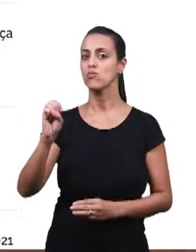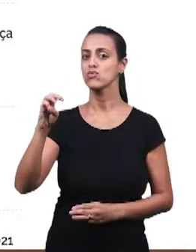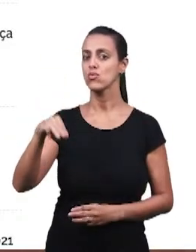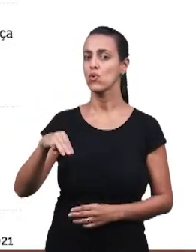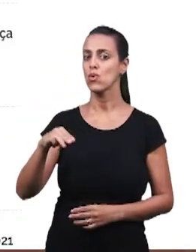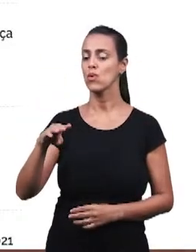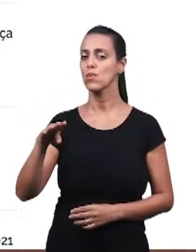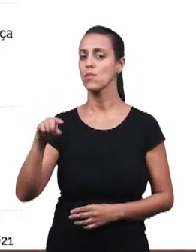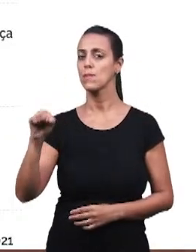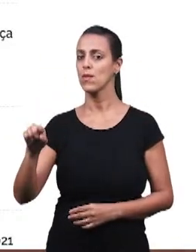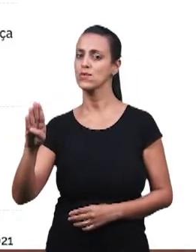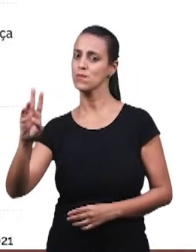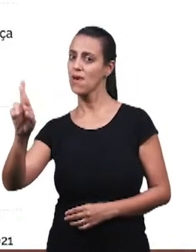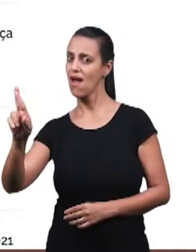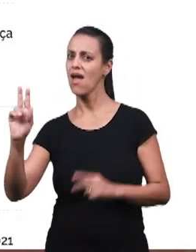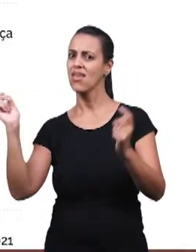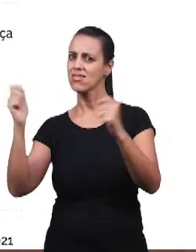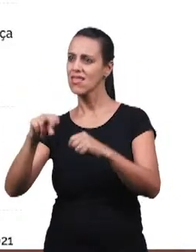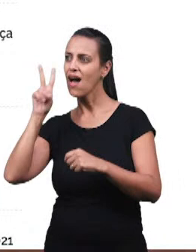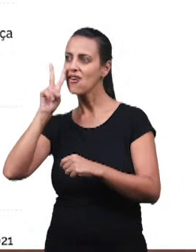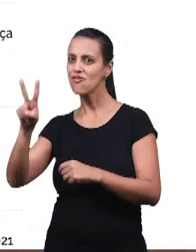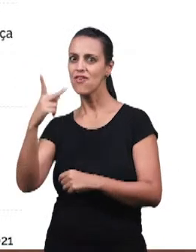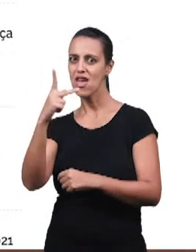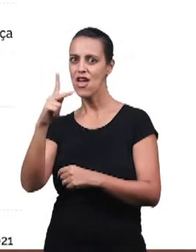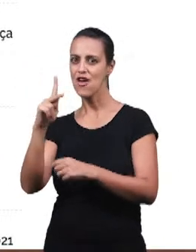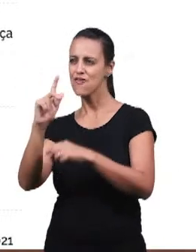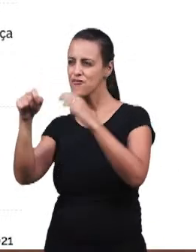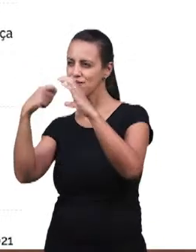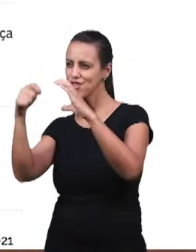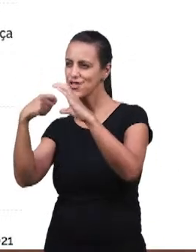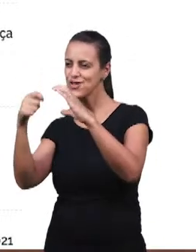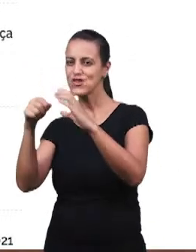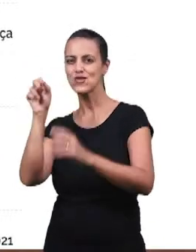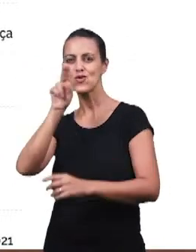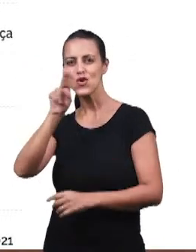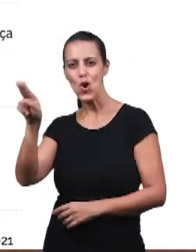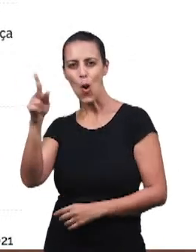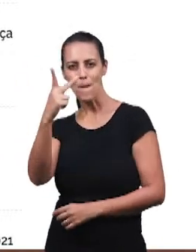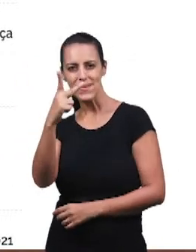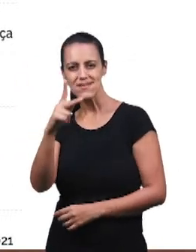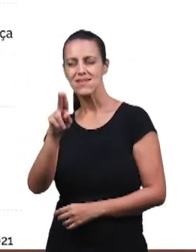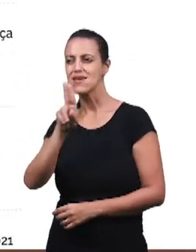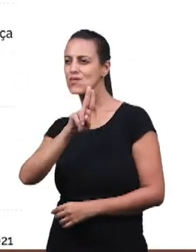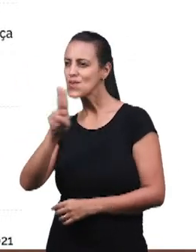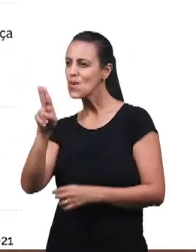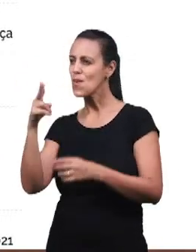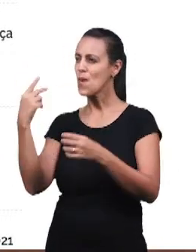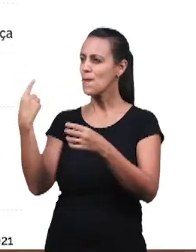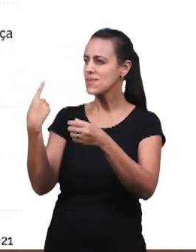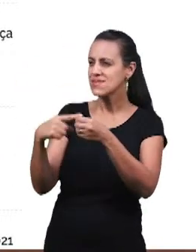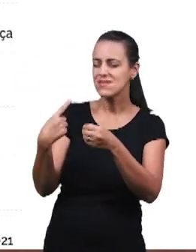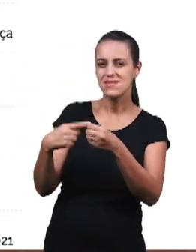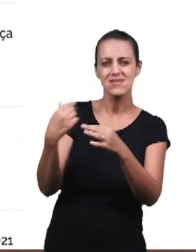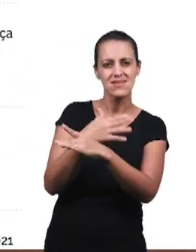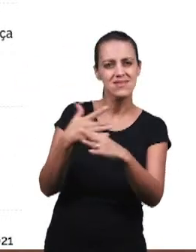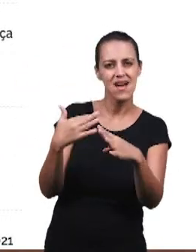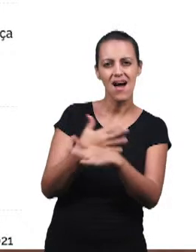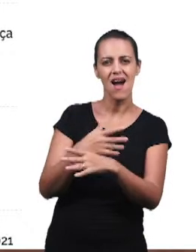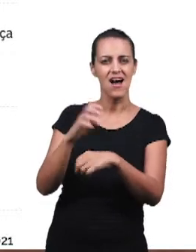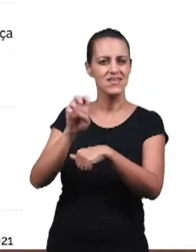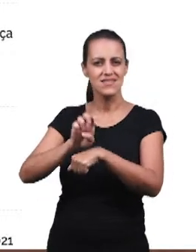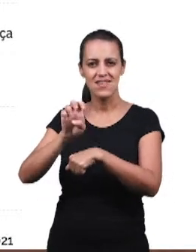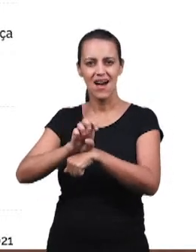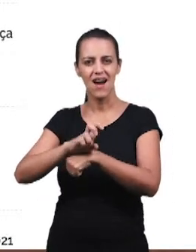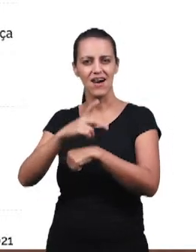radiomanaim.com.br e ali você tem o acesso à sua informação. Vai ver ali o seu nome, o nome da cidade, do estado, a